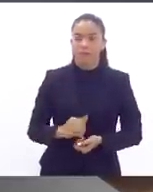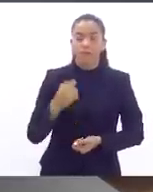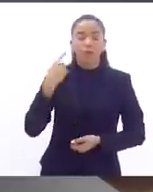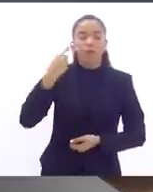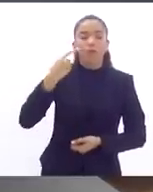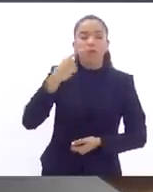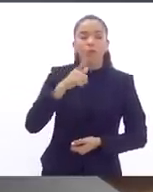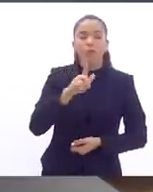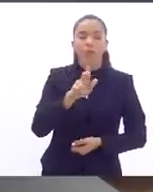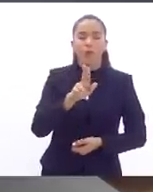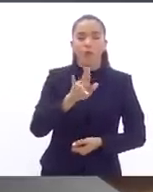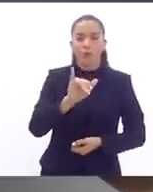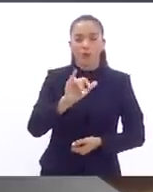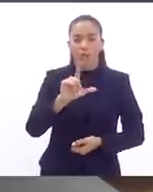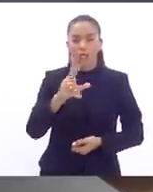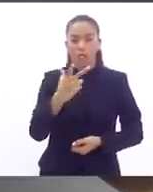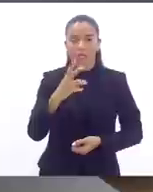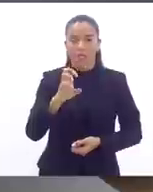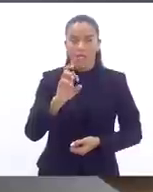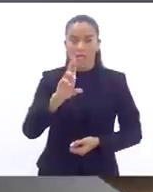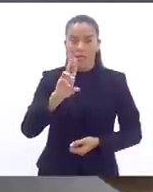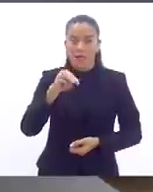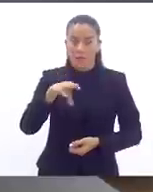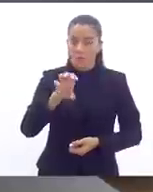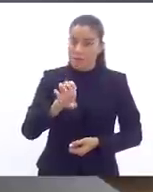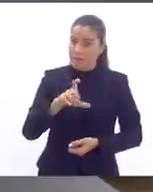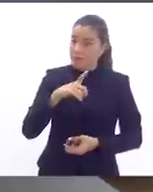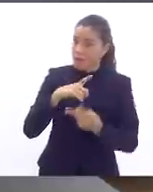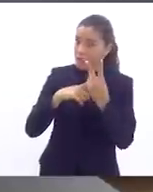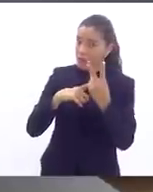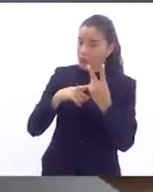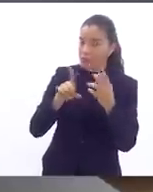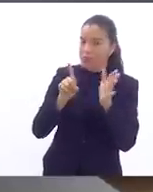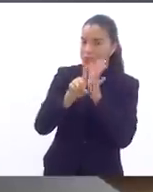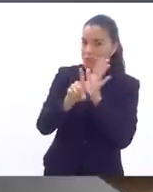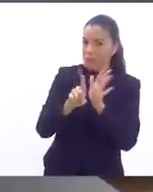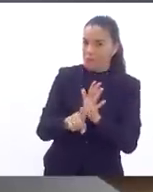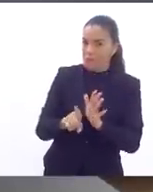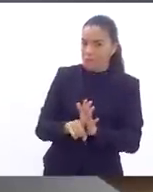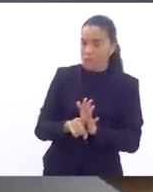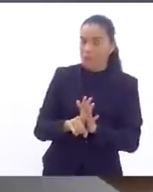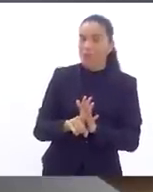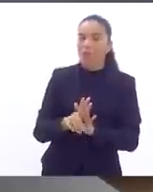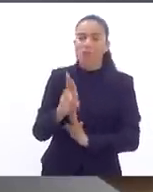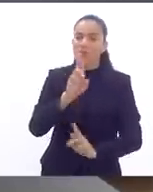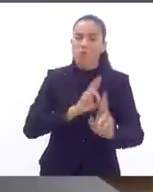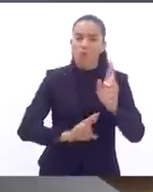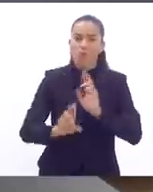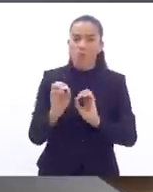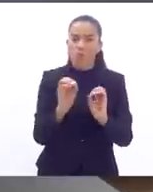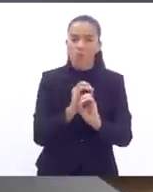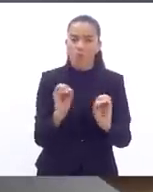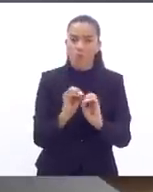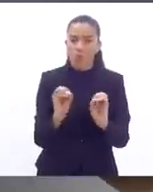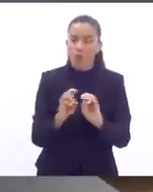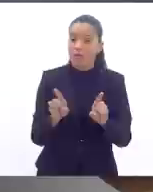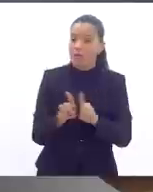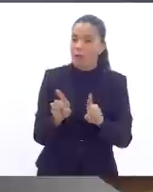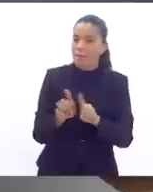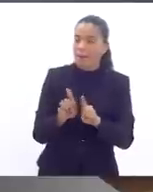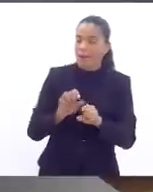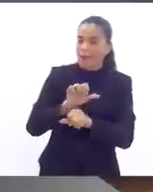eu quero agradecer as suas ponderações mas tem duas perguntas que não foram respondidas e que apenas fazer aqui uma